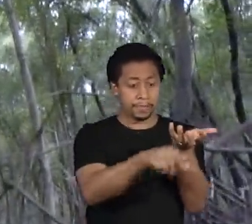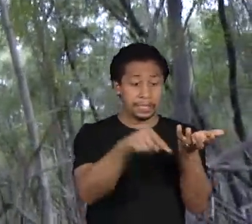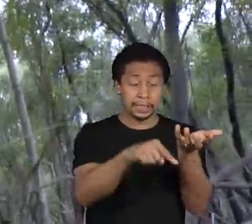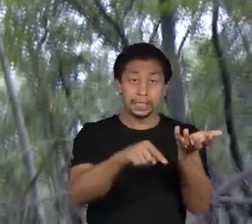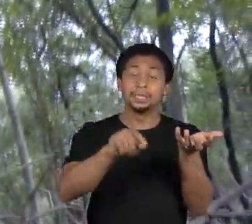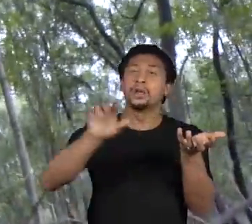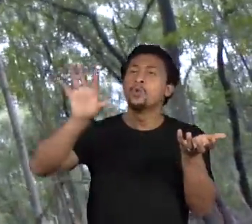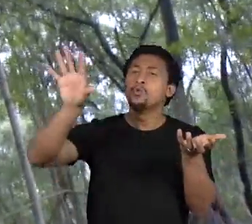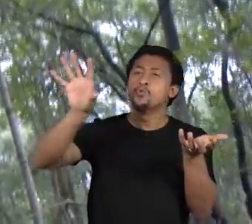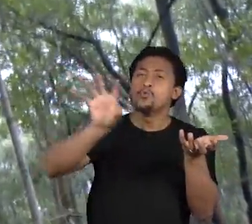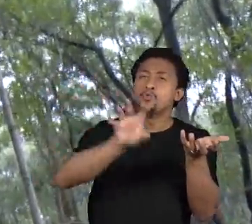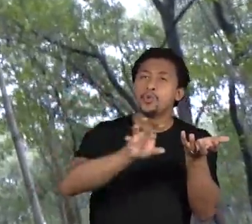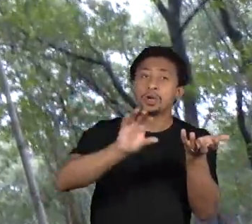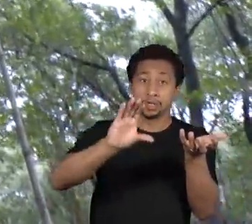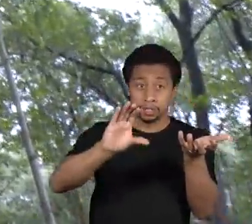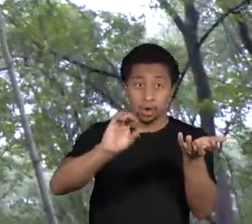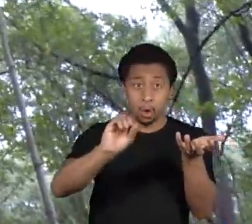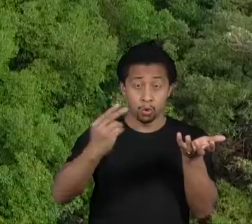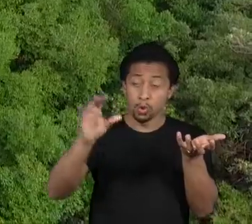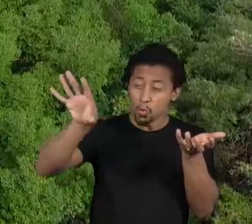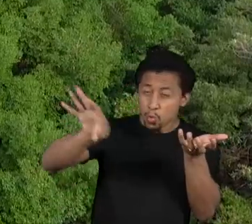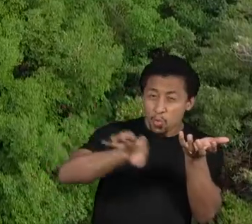mudanças climáticas.